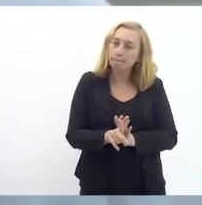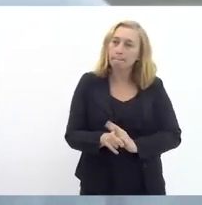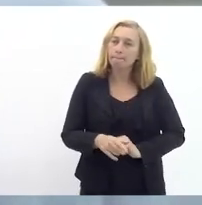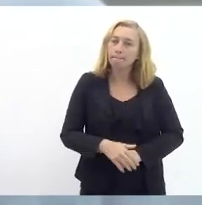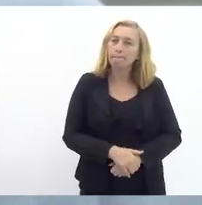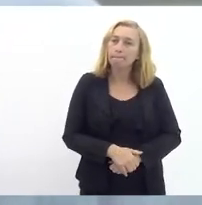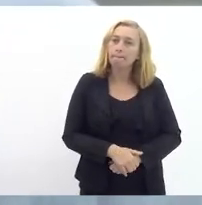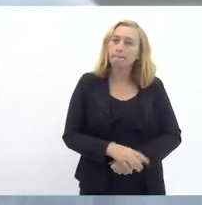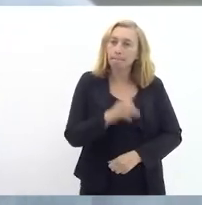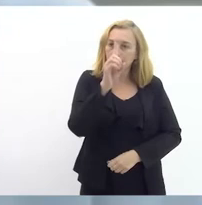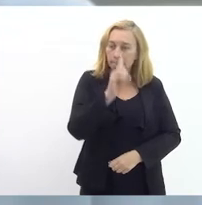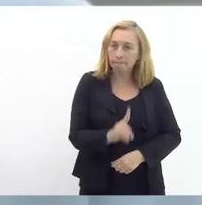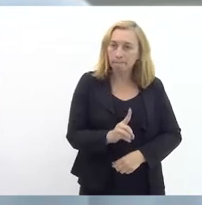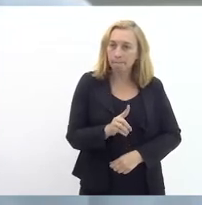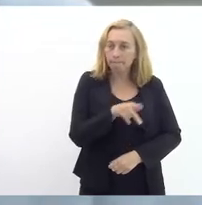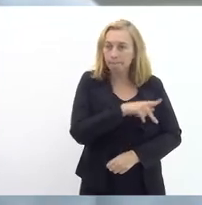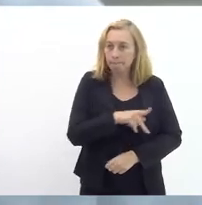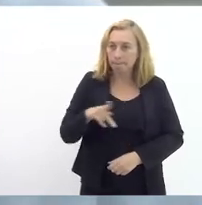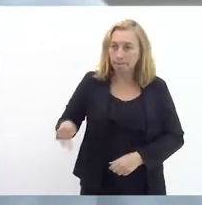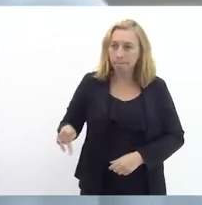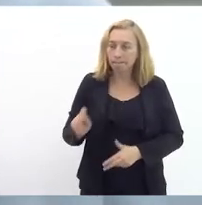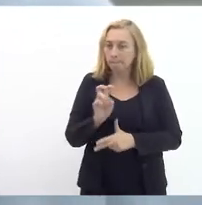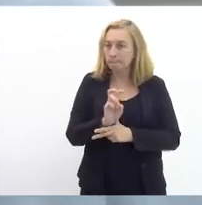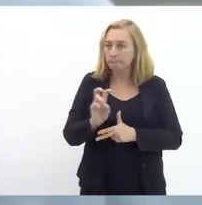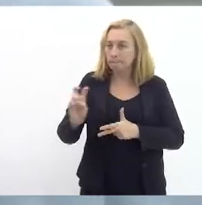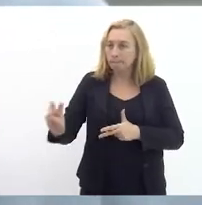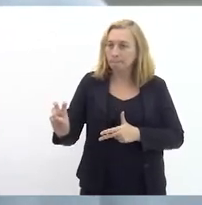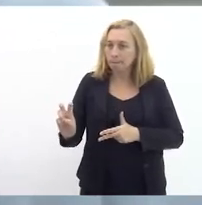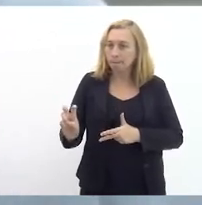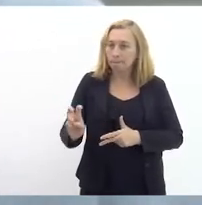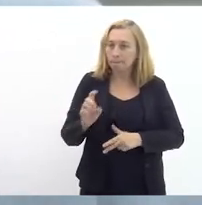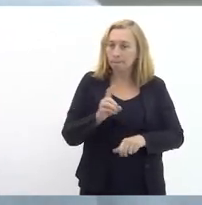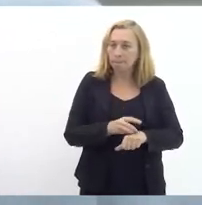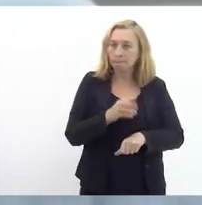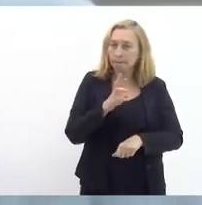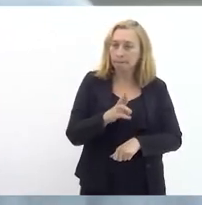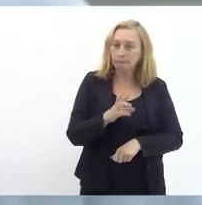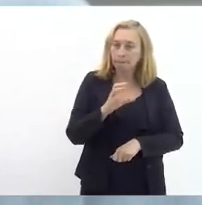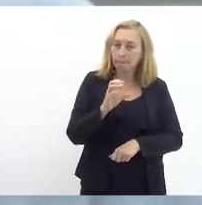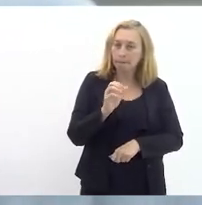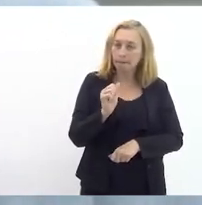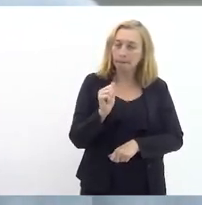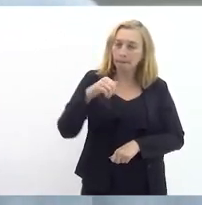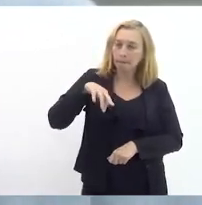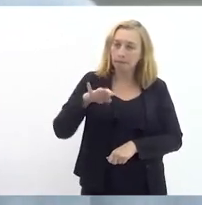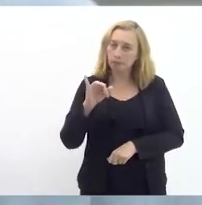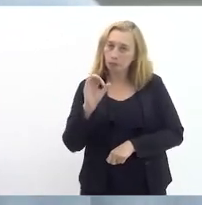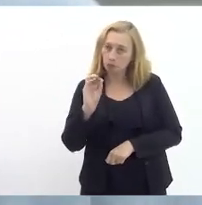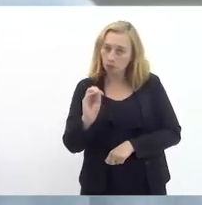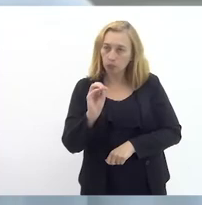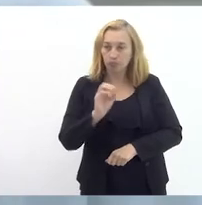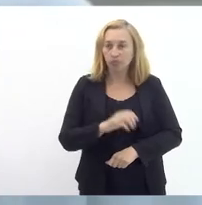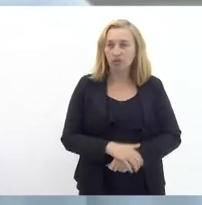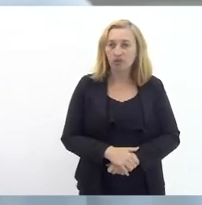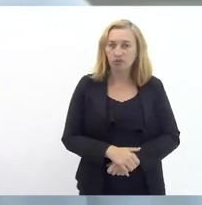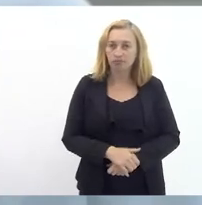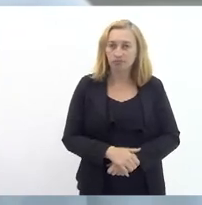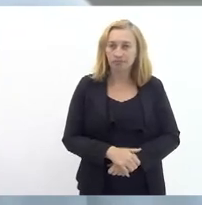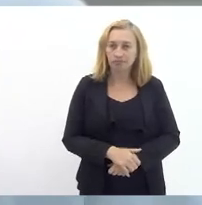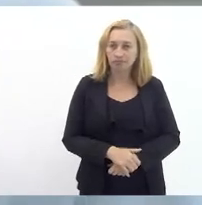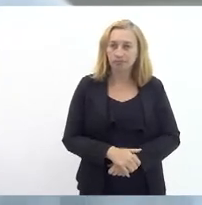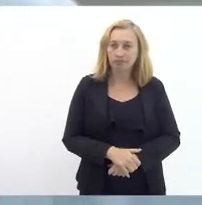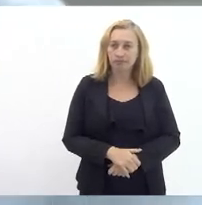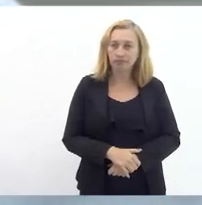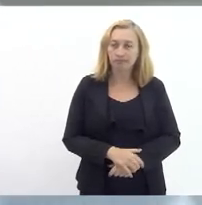para o diretor-presidente da Supervia, Dr. Antônio Carlos Sanches, porque as